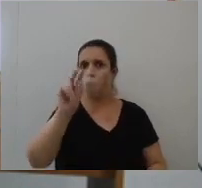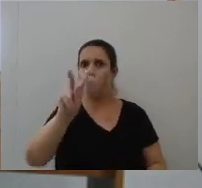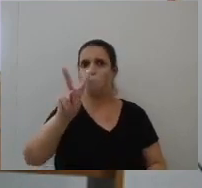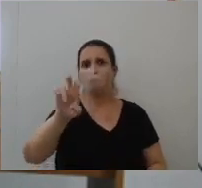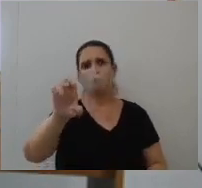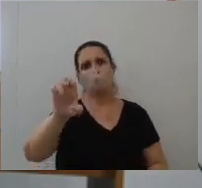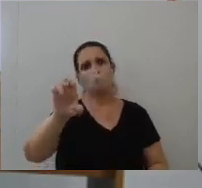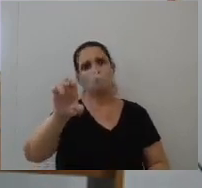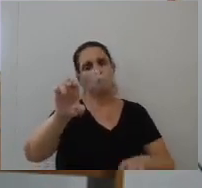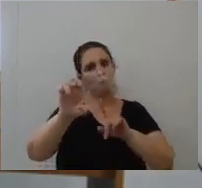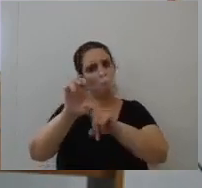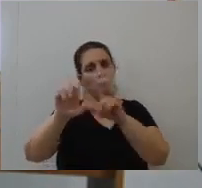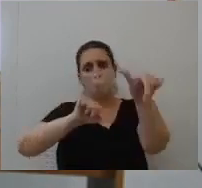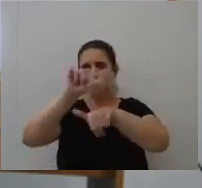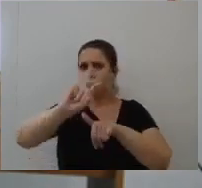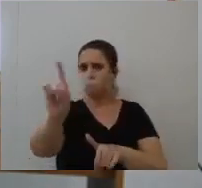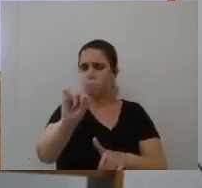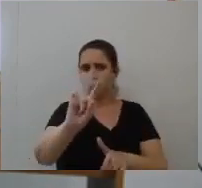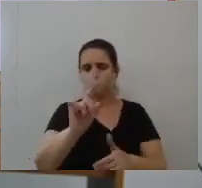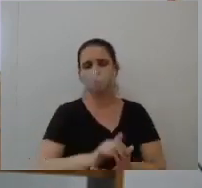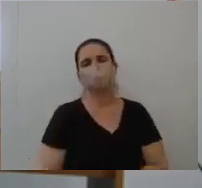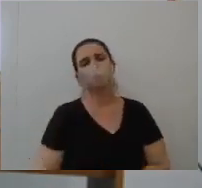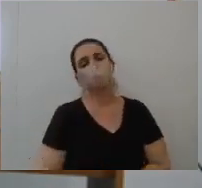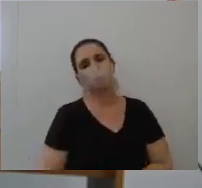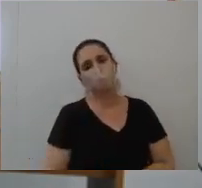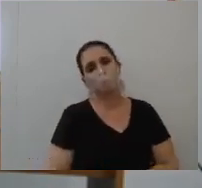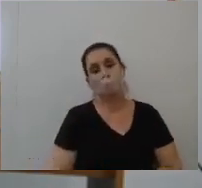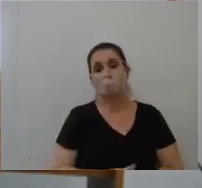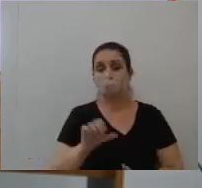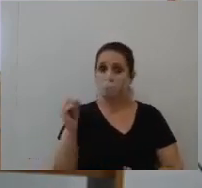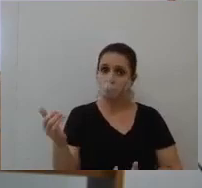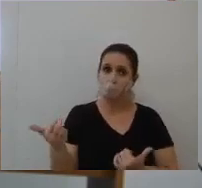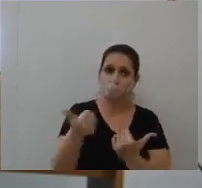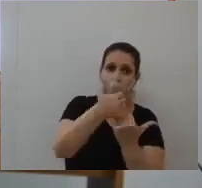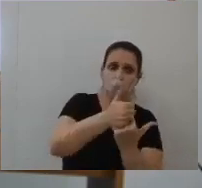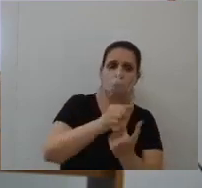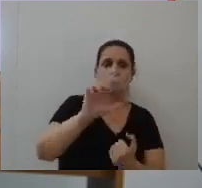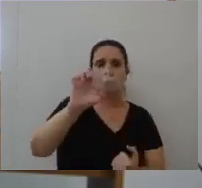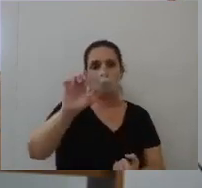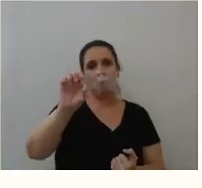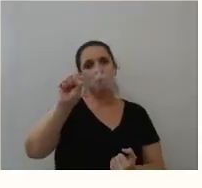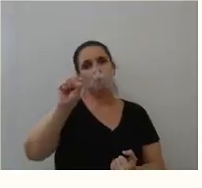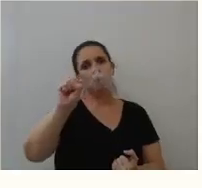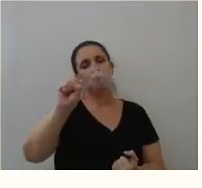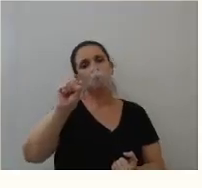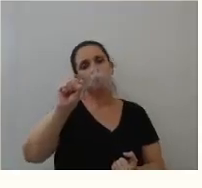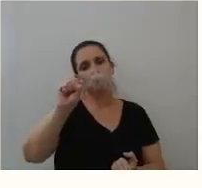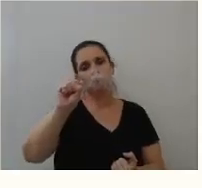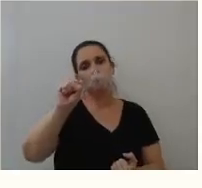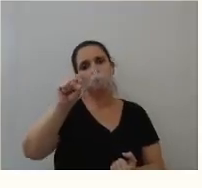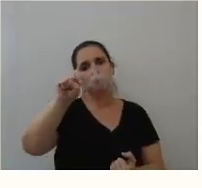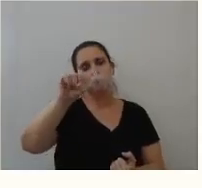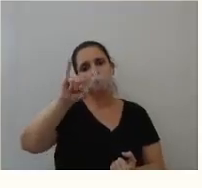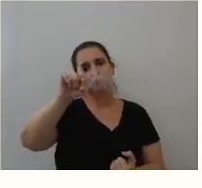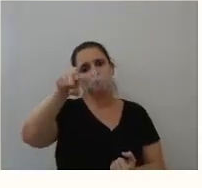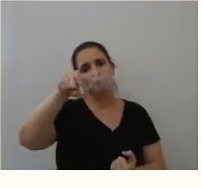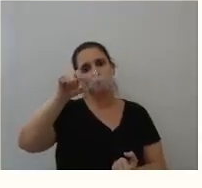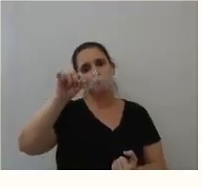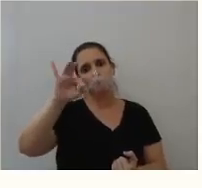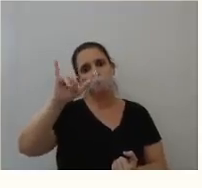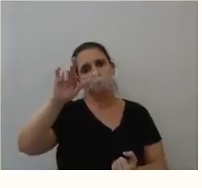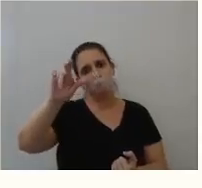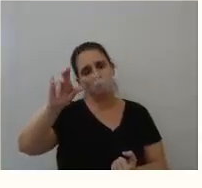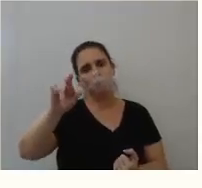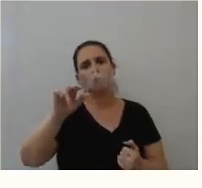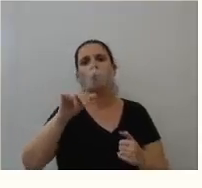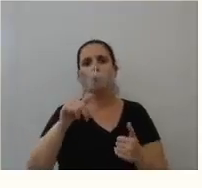Houve guerras. Agora, se eu coloco ali o verbo existir, aí sim. Aí pode ir para